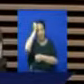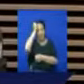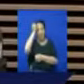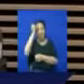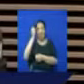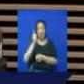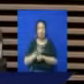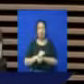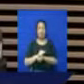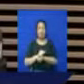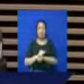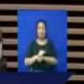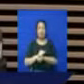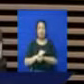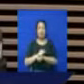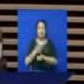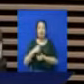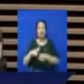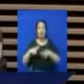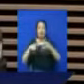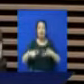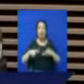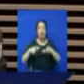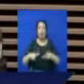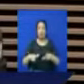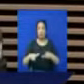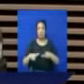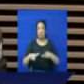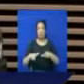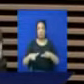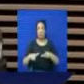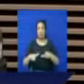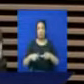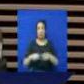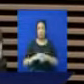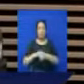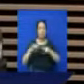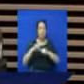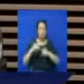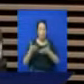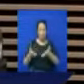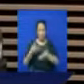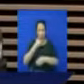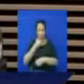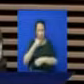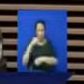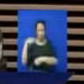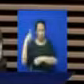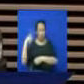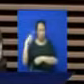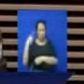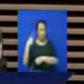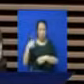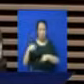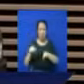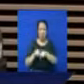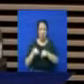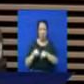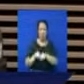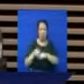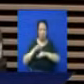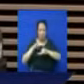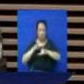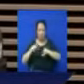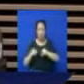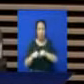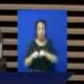arrependam-se. E ele está ali e dizia: um louco. Esse homem está louco, esse homem está falando bobagens. Mas um